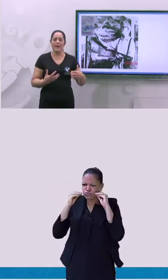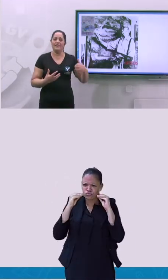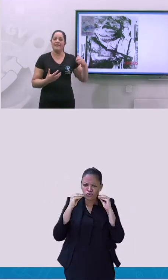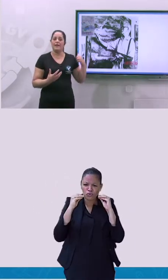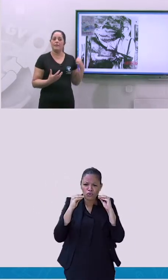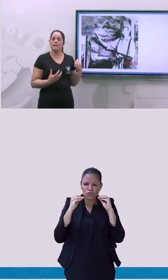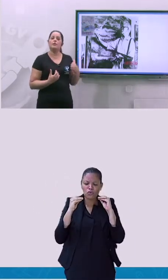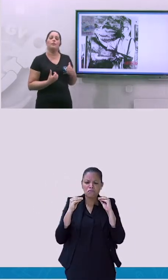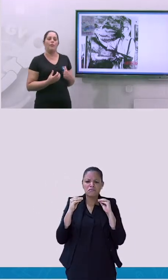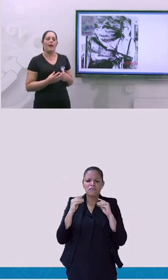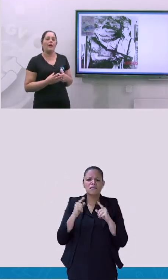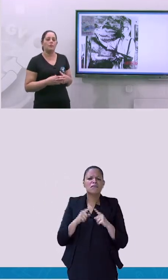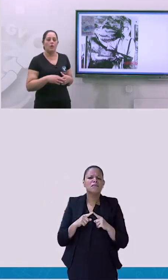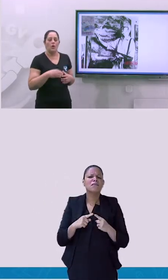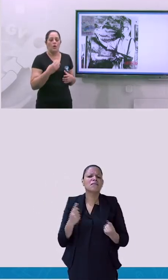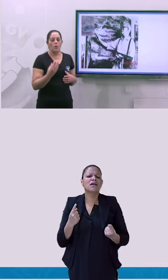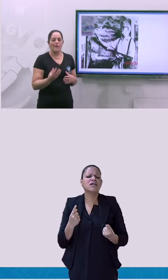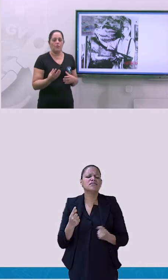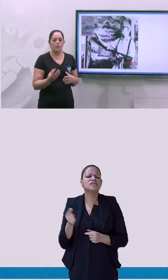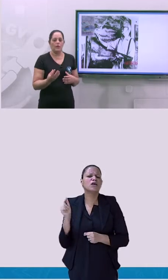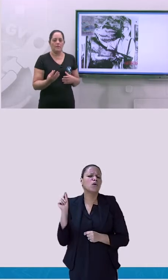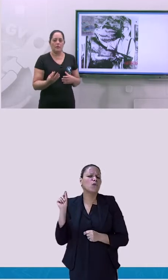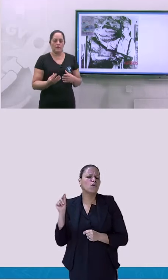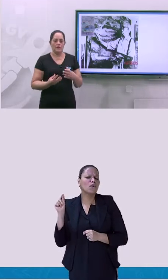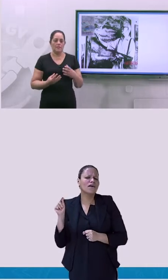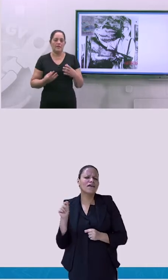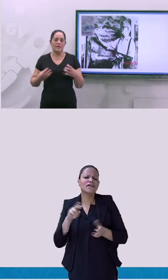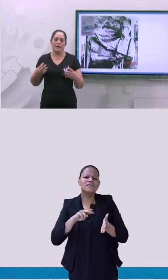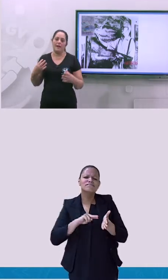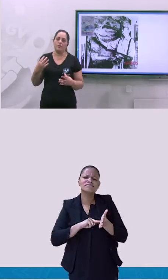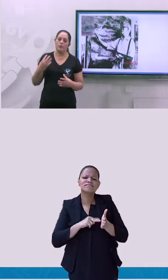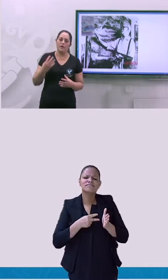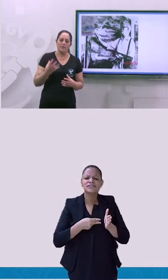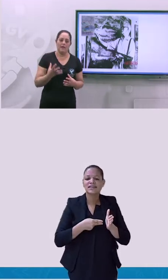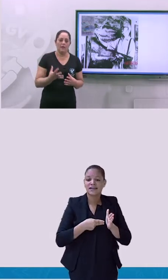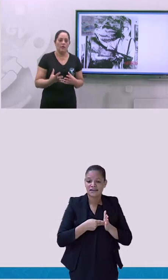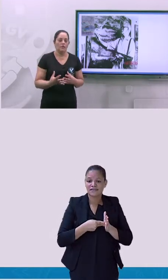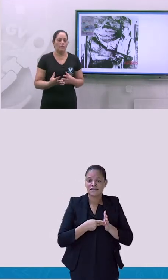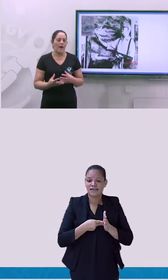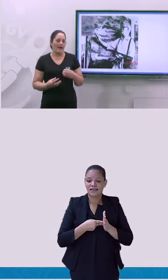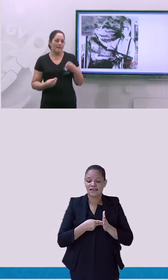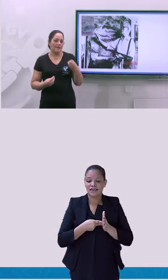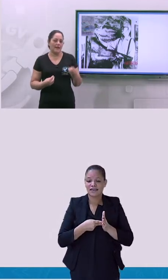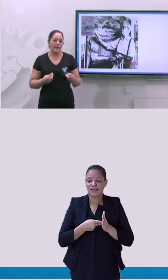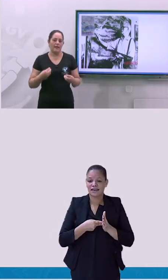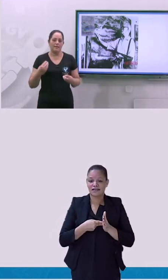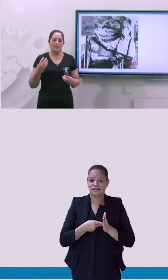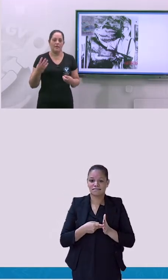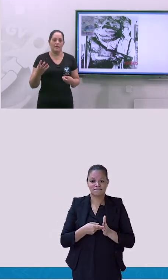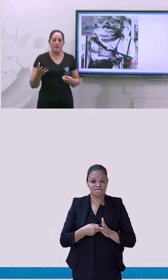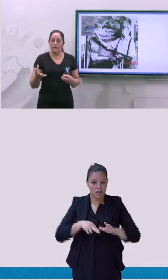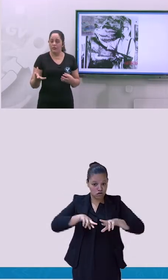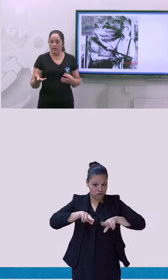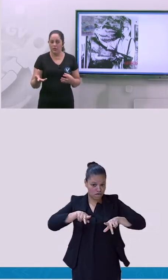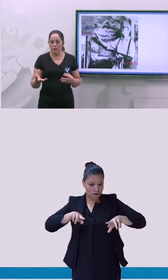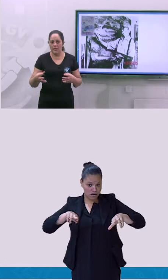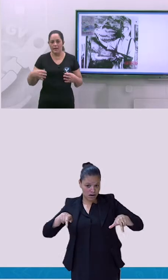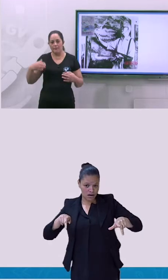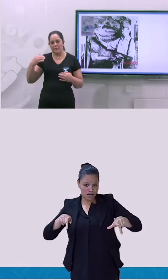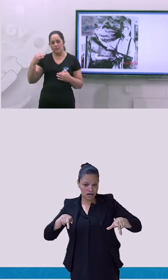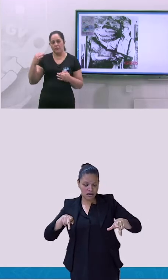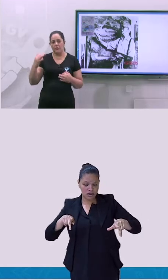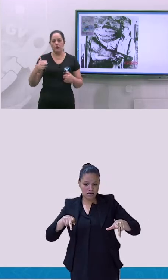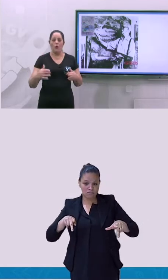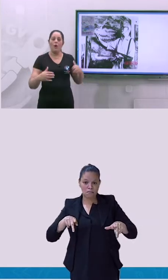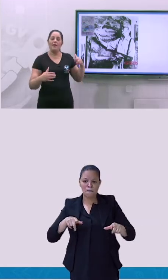escura. E ele já está pintando um ao lado com as cores. Nós falamos que ele trabalha com cores o quê? Suaves, alegres, infinito, né?